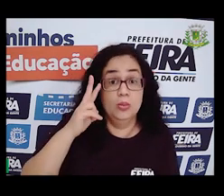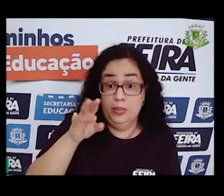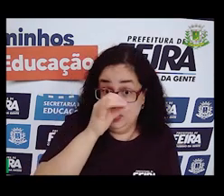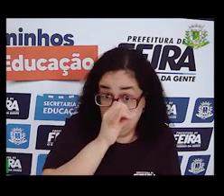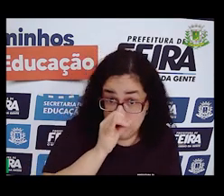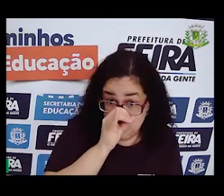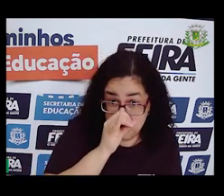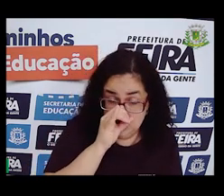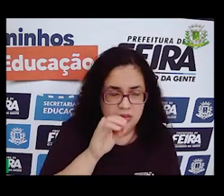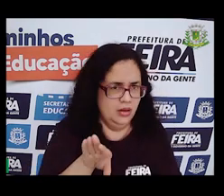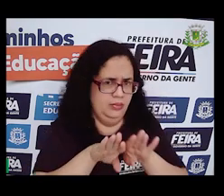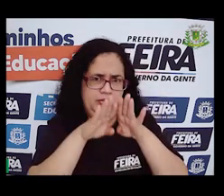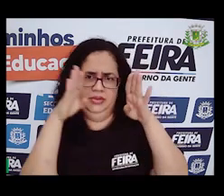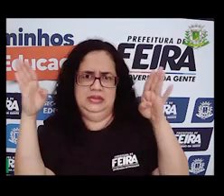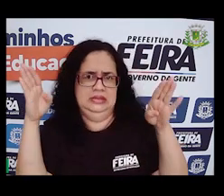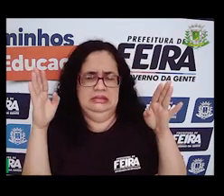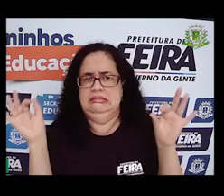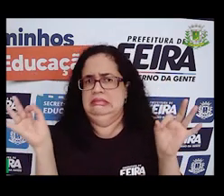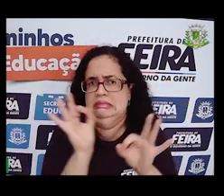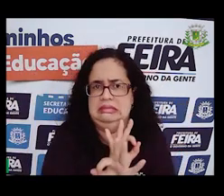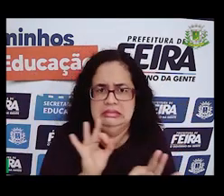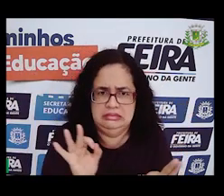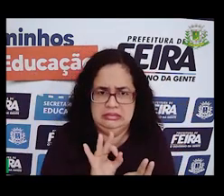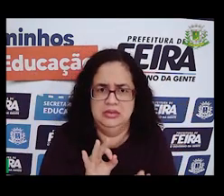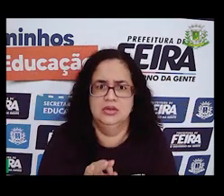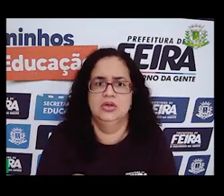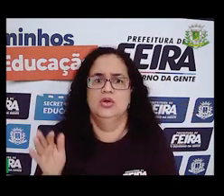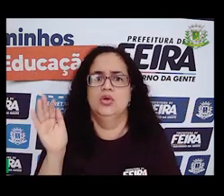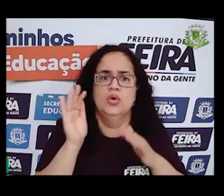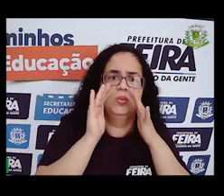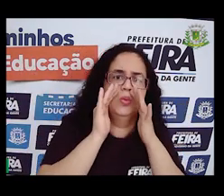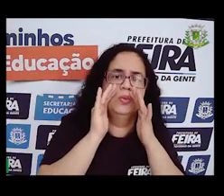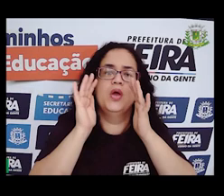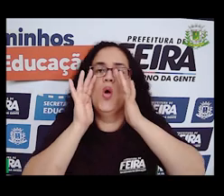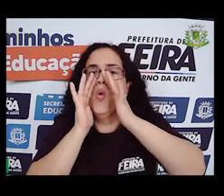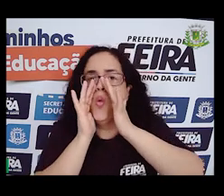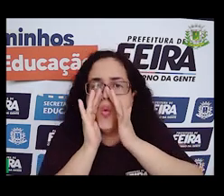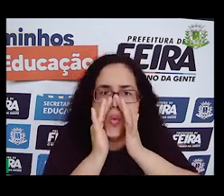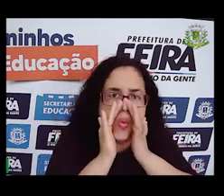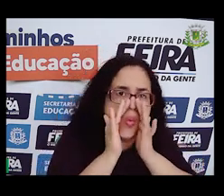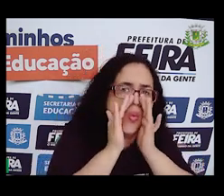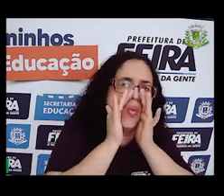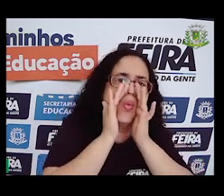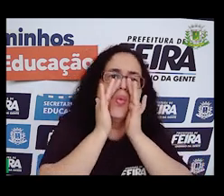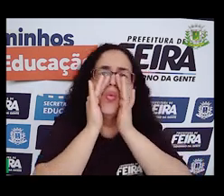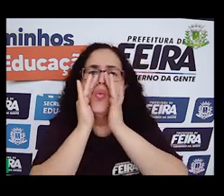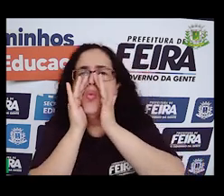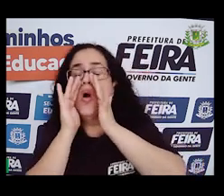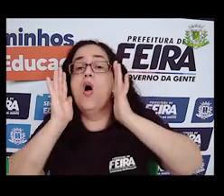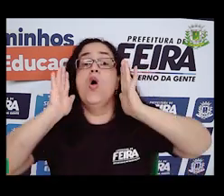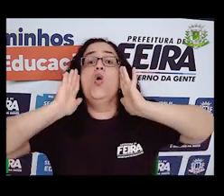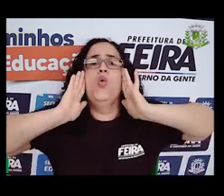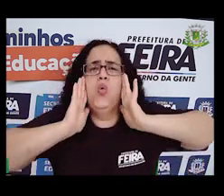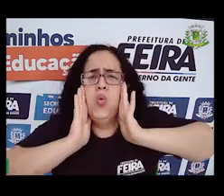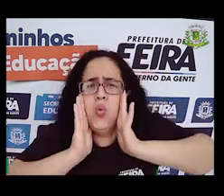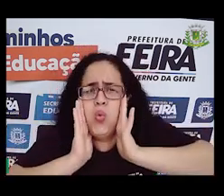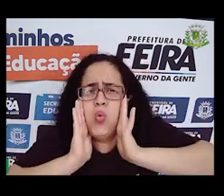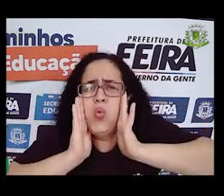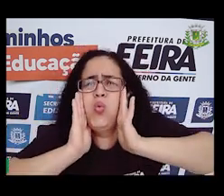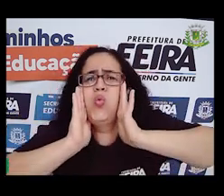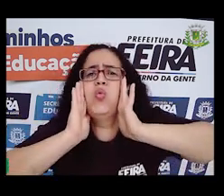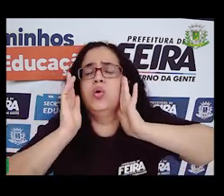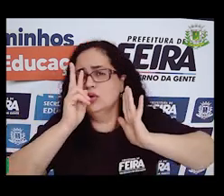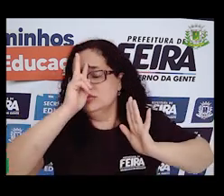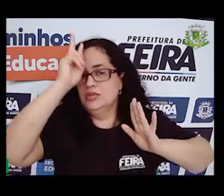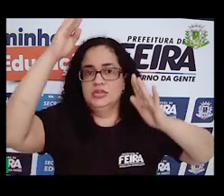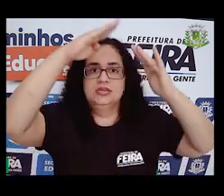Vendo que o porquinho não abria a porta da casa, o lobo começou a soprar e soprar tão forte que a